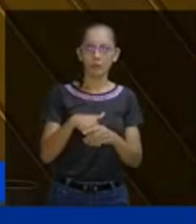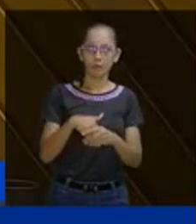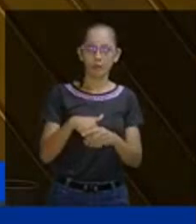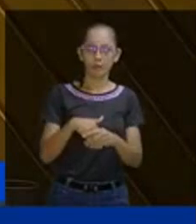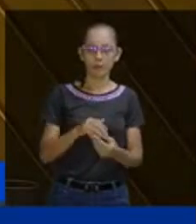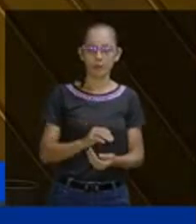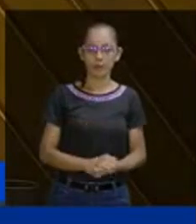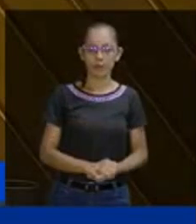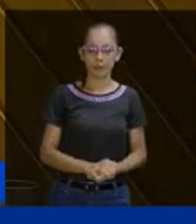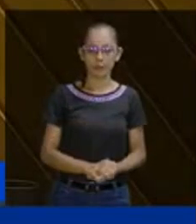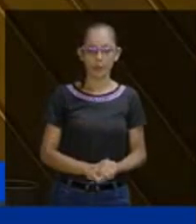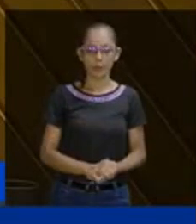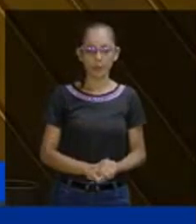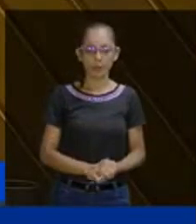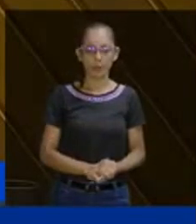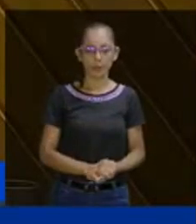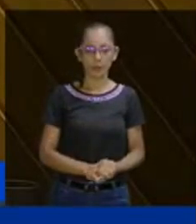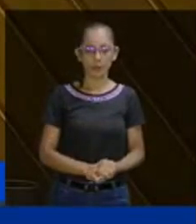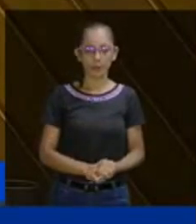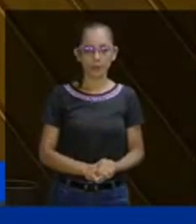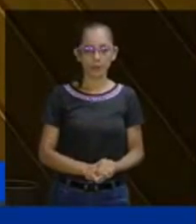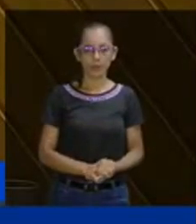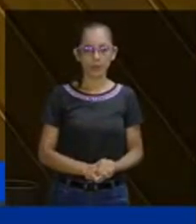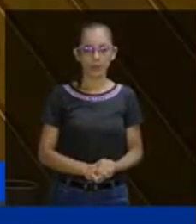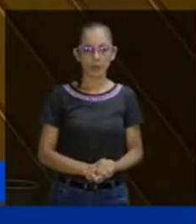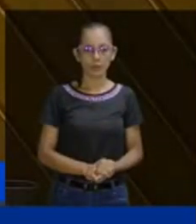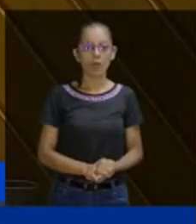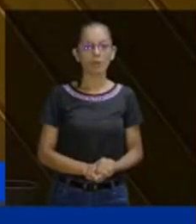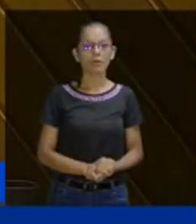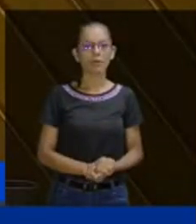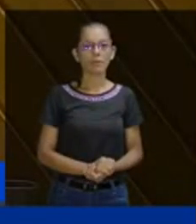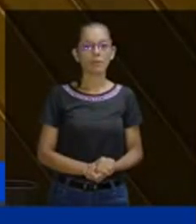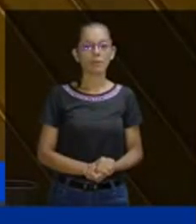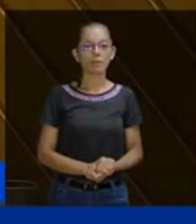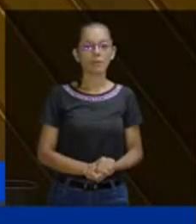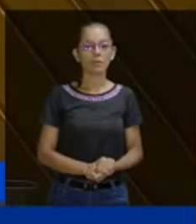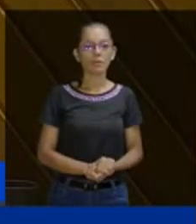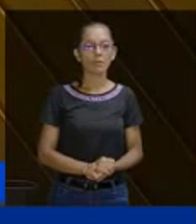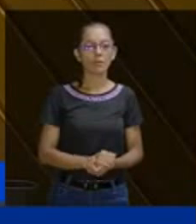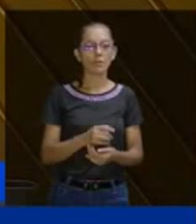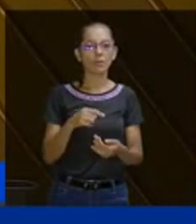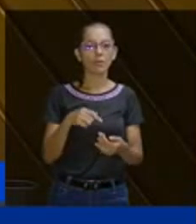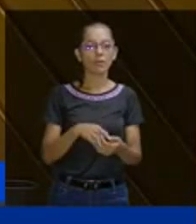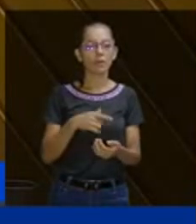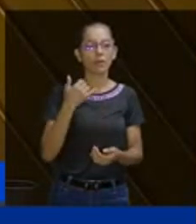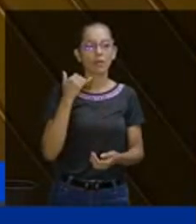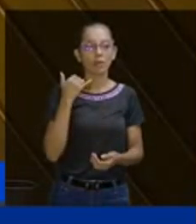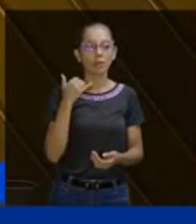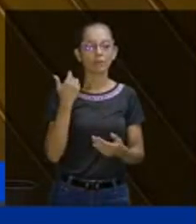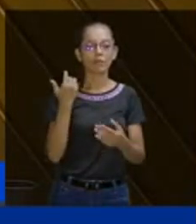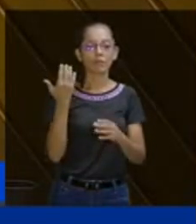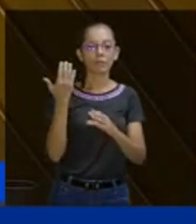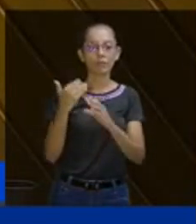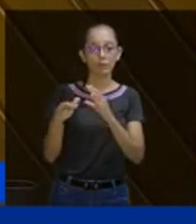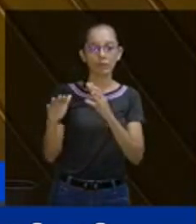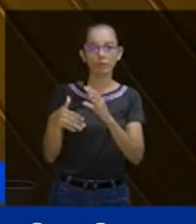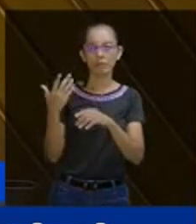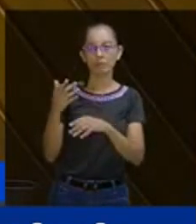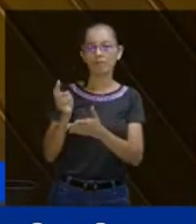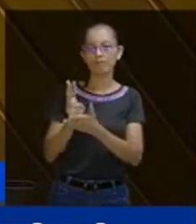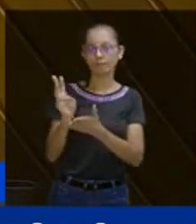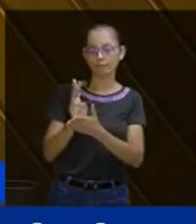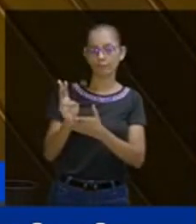magistrado. Diz a ele ainda: após as ordens dadas, Rosemiro, vulgo Bira, encaminha a